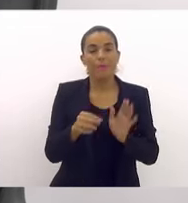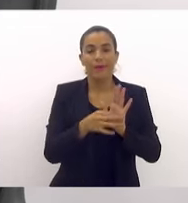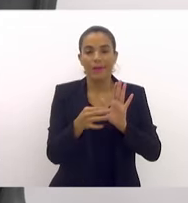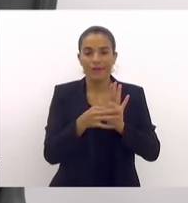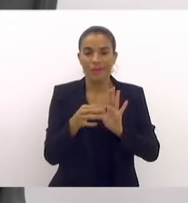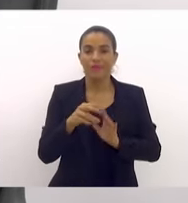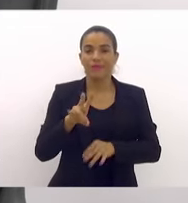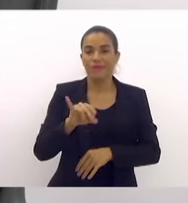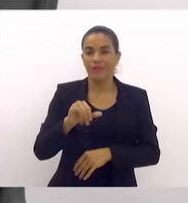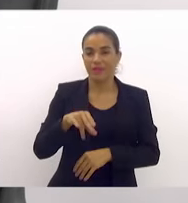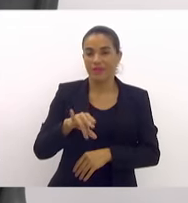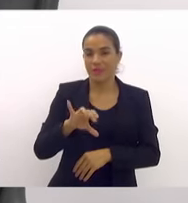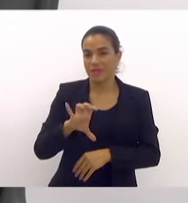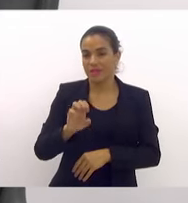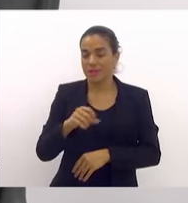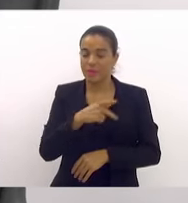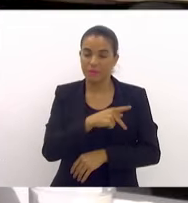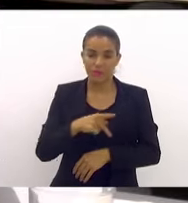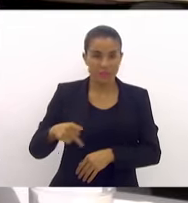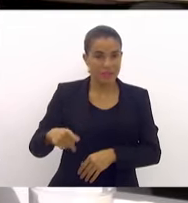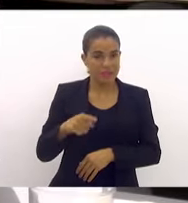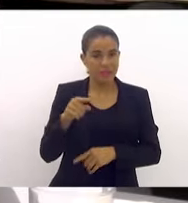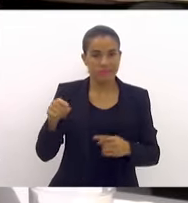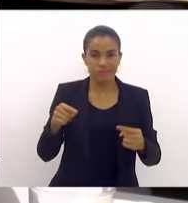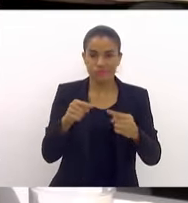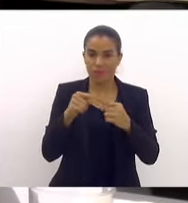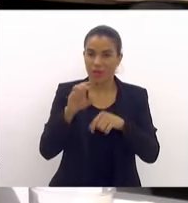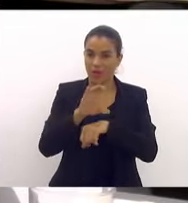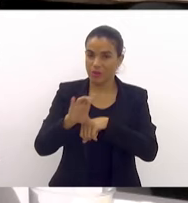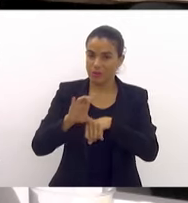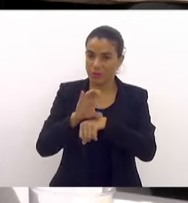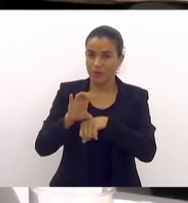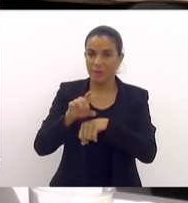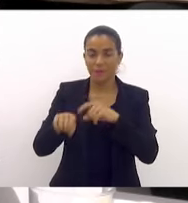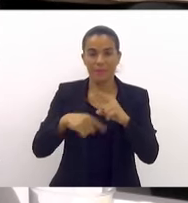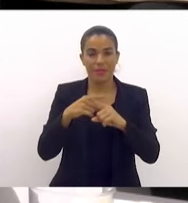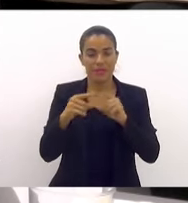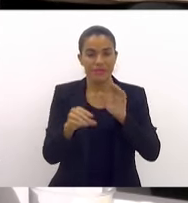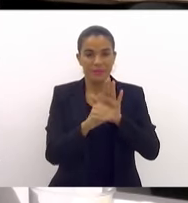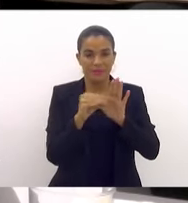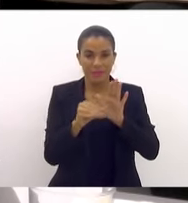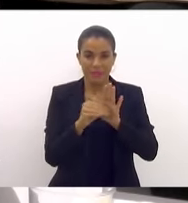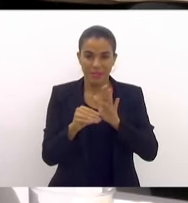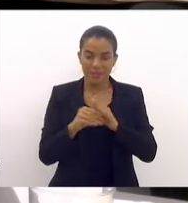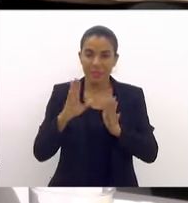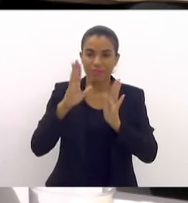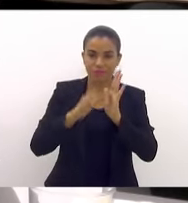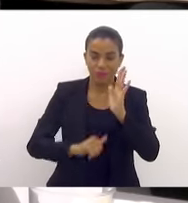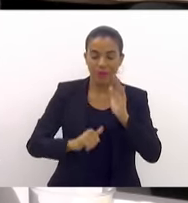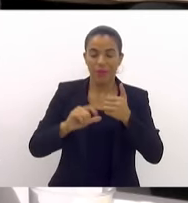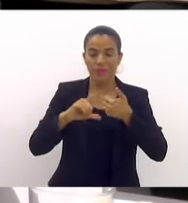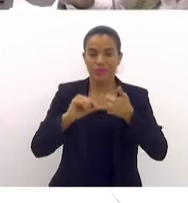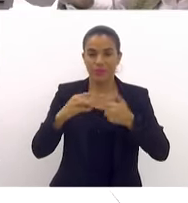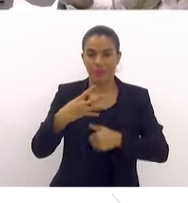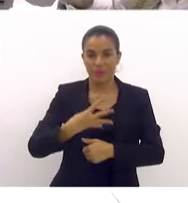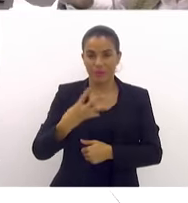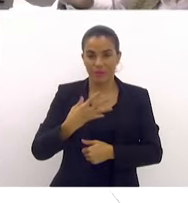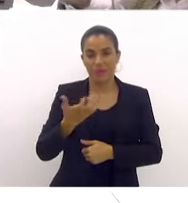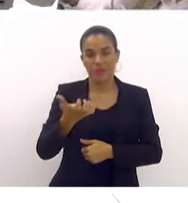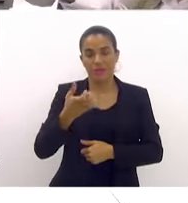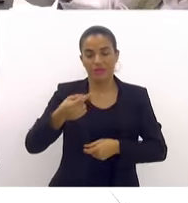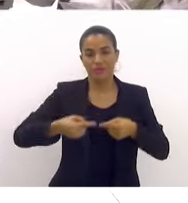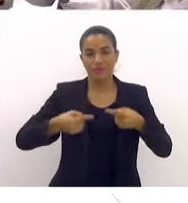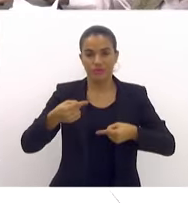Vinícius Cozzolino. Senhor presidente, parecer pela constitucionalidade com emenda para suprimir o artigo 4º. Senhor presidente, para discutir. Para